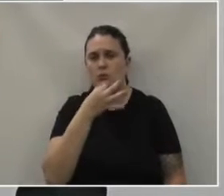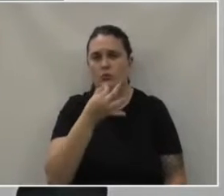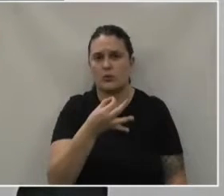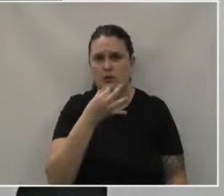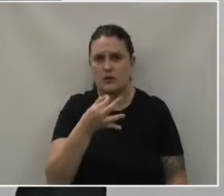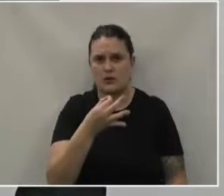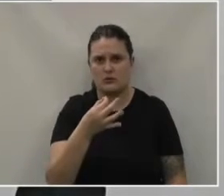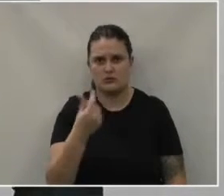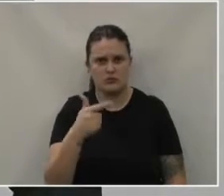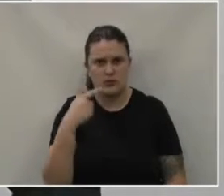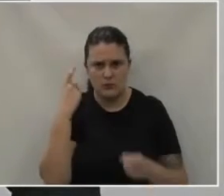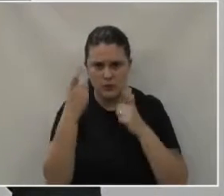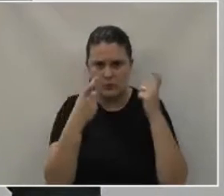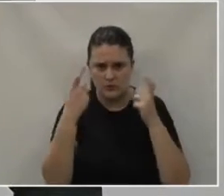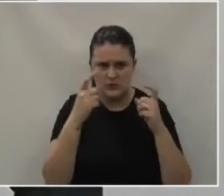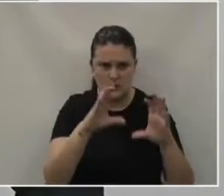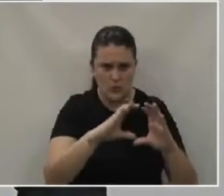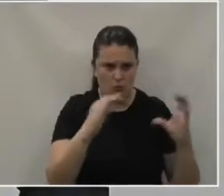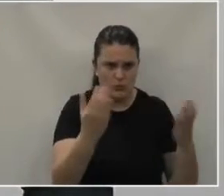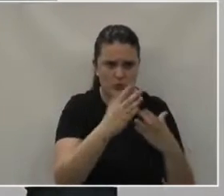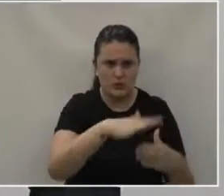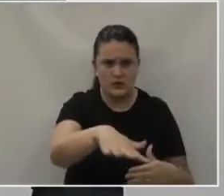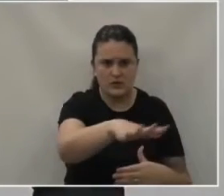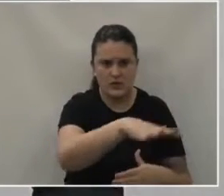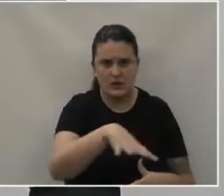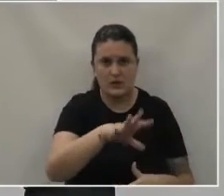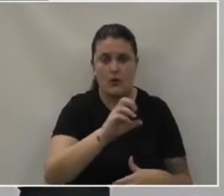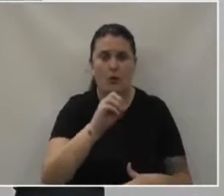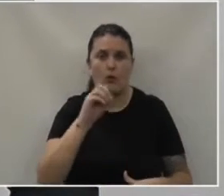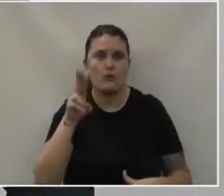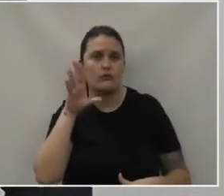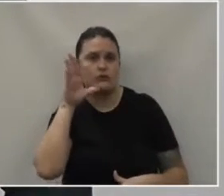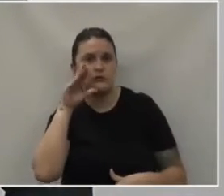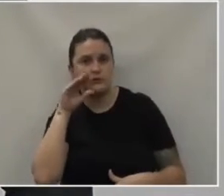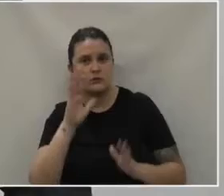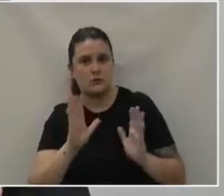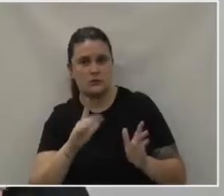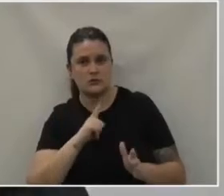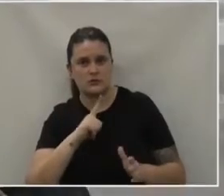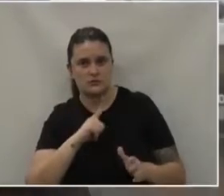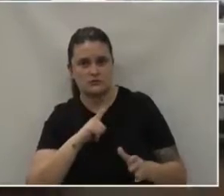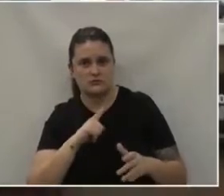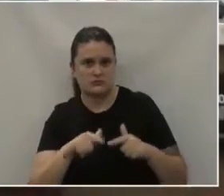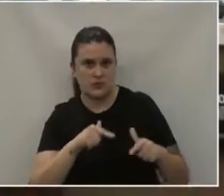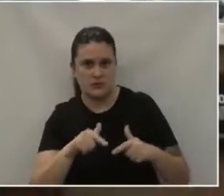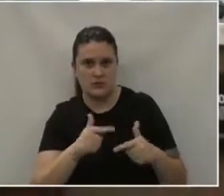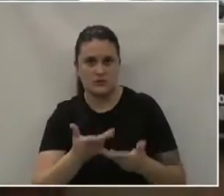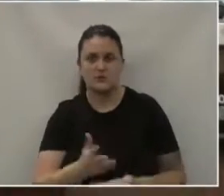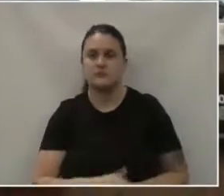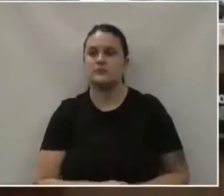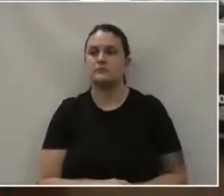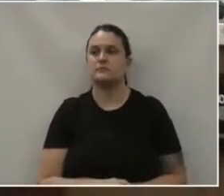a comunidade a ser atendida, quanto a questão dos funcionários que hoje estão lá concursados.